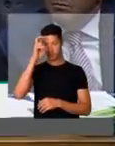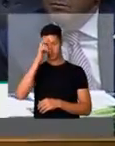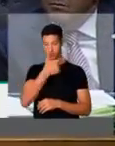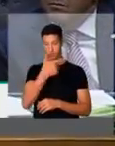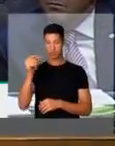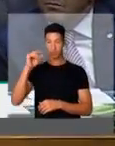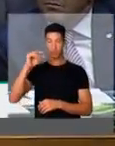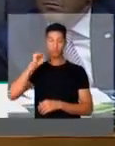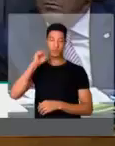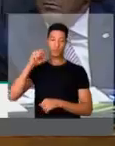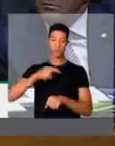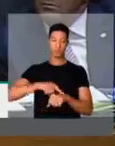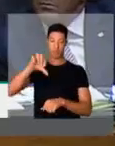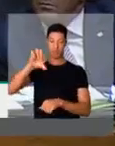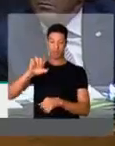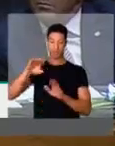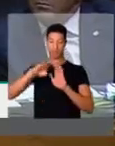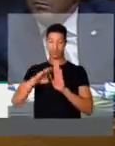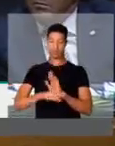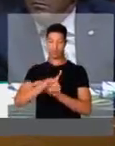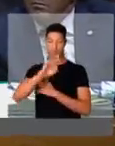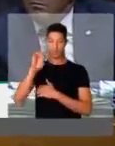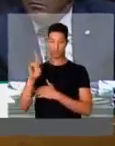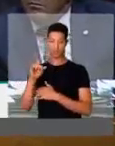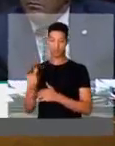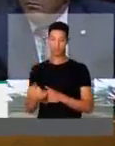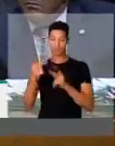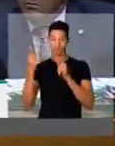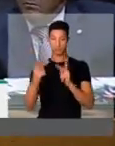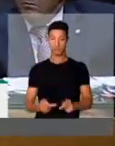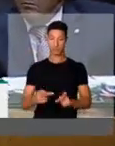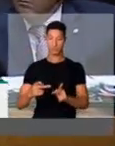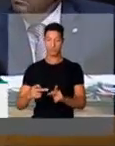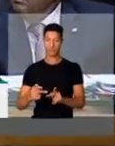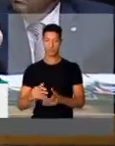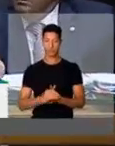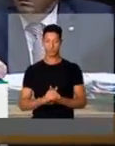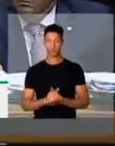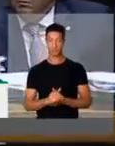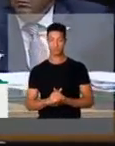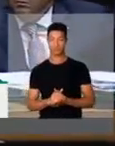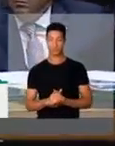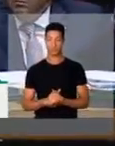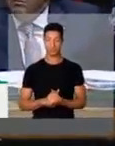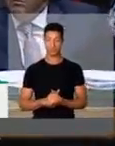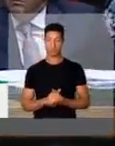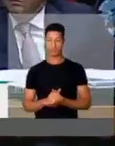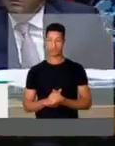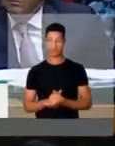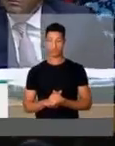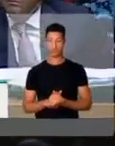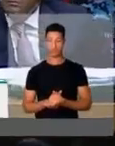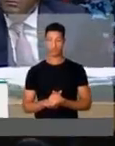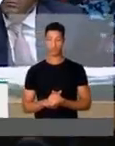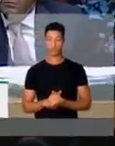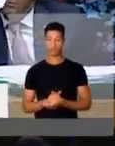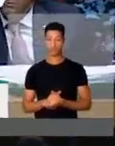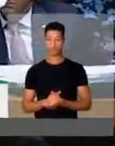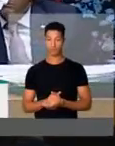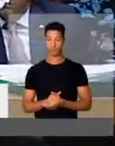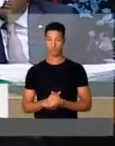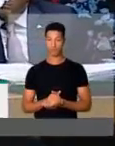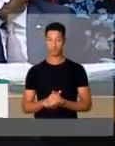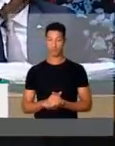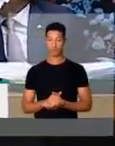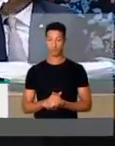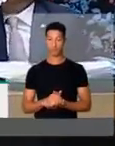20 de abril, às 9 horas, com a seguinte ordem do dia. Projetos... Calma, espera aí, tem razão. Vou votar o acordo da CPI, pode ser? O acordo